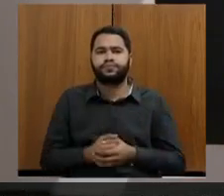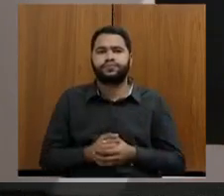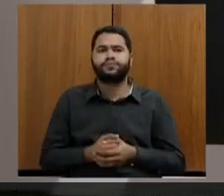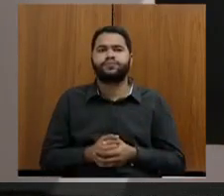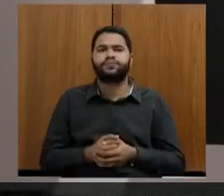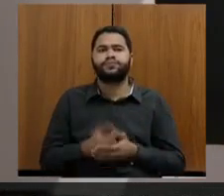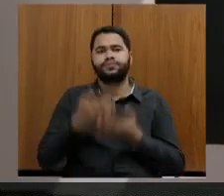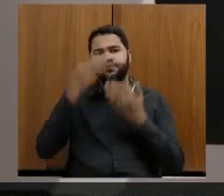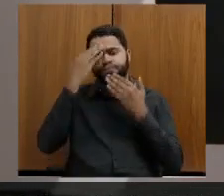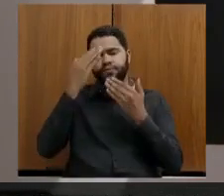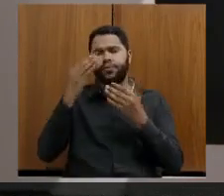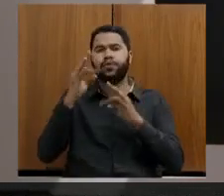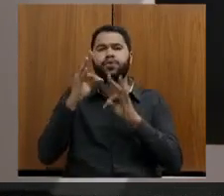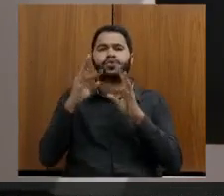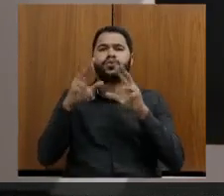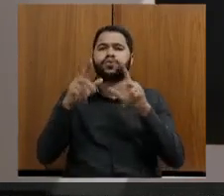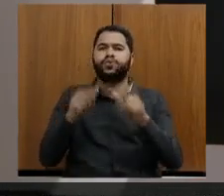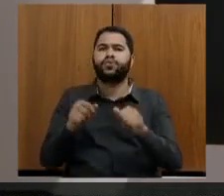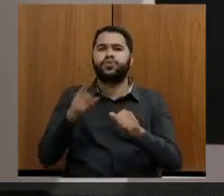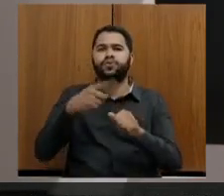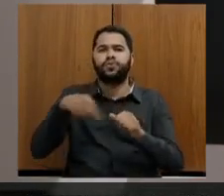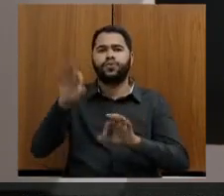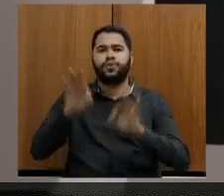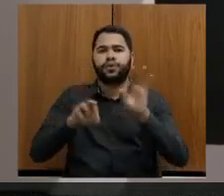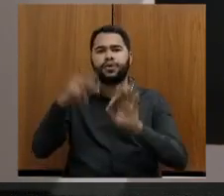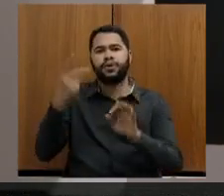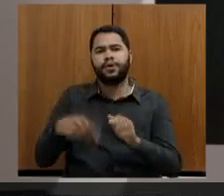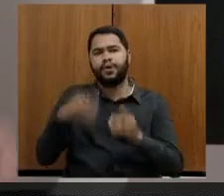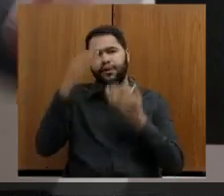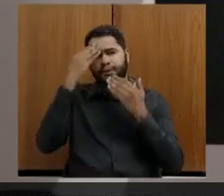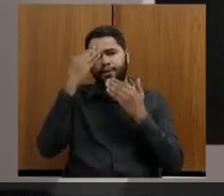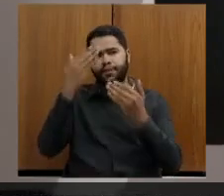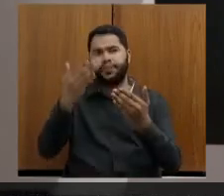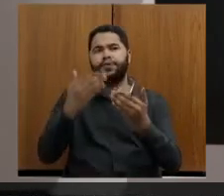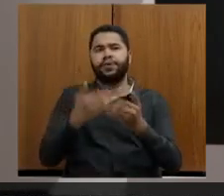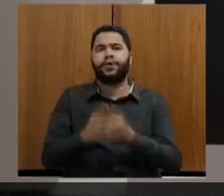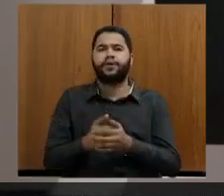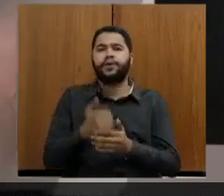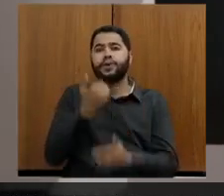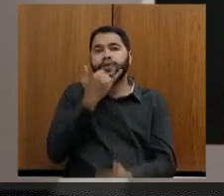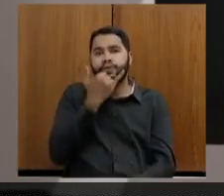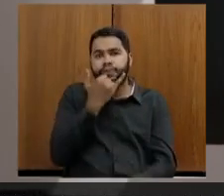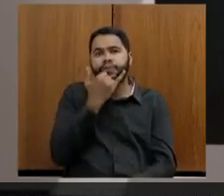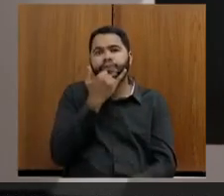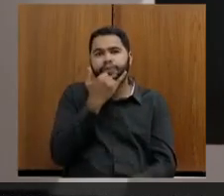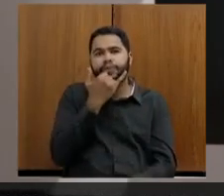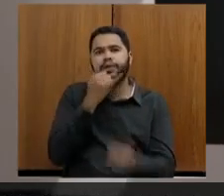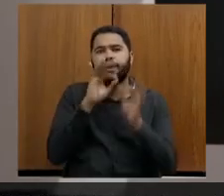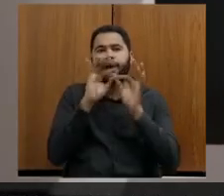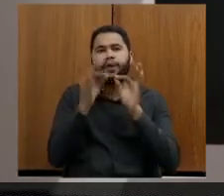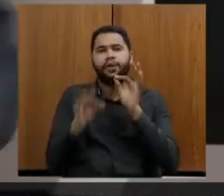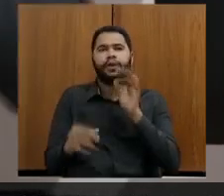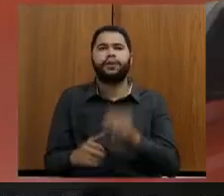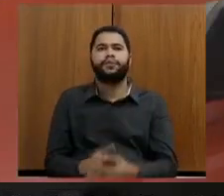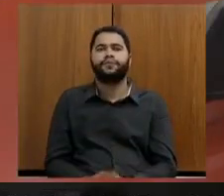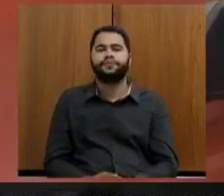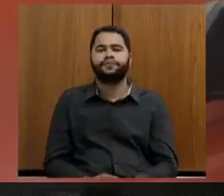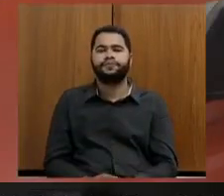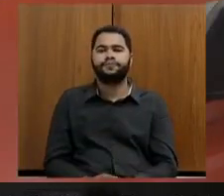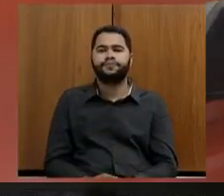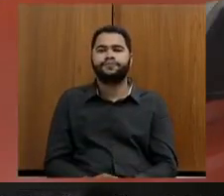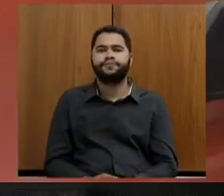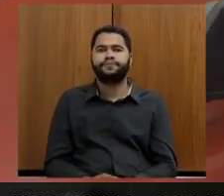o meu agradecimento por tudo que vocês fazem para isso status Obrigado sargento Rodrigues peço perdão por me alongar Sem problema